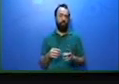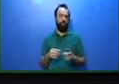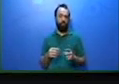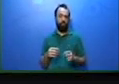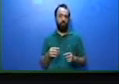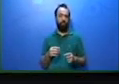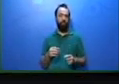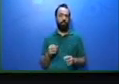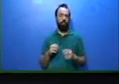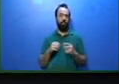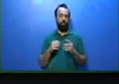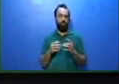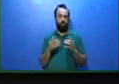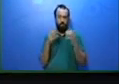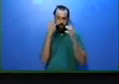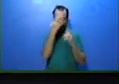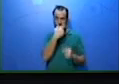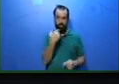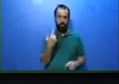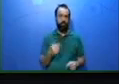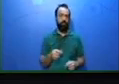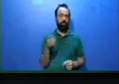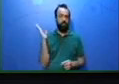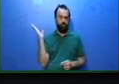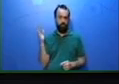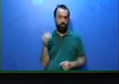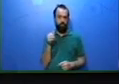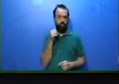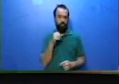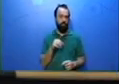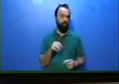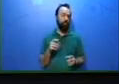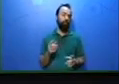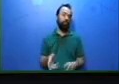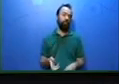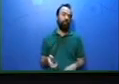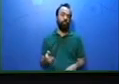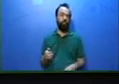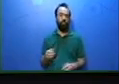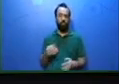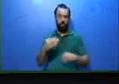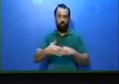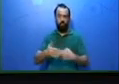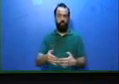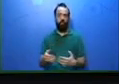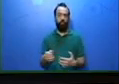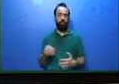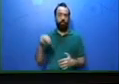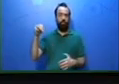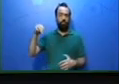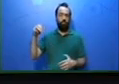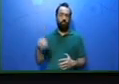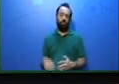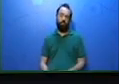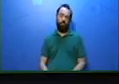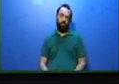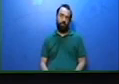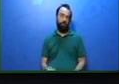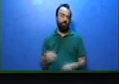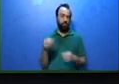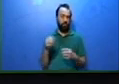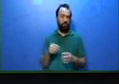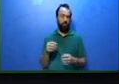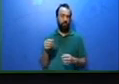de Eric. Ao descobrir que finalmente foi bem na prova de matemática, ao descobrir que seus